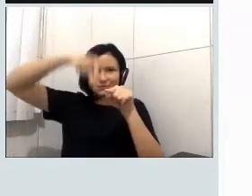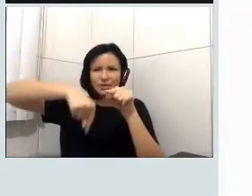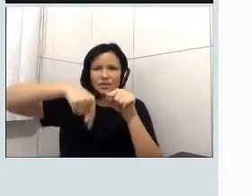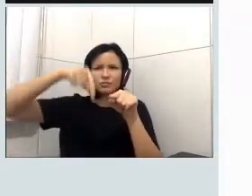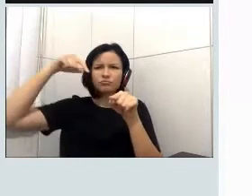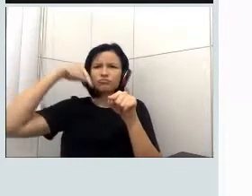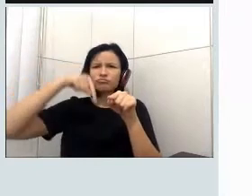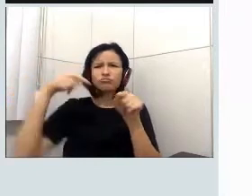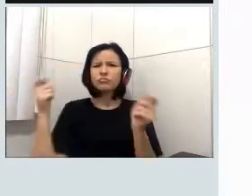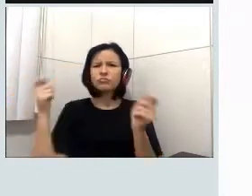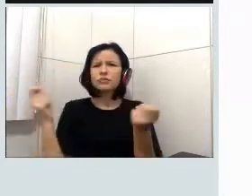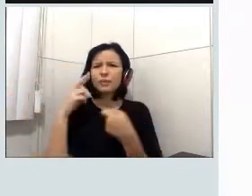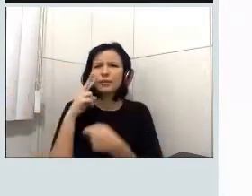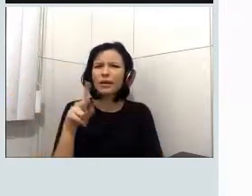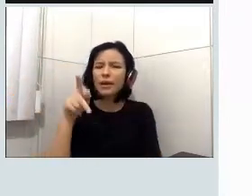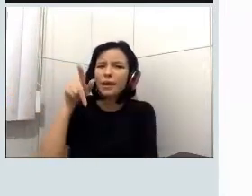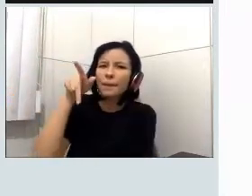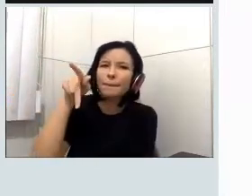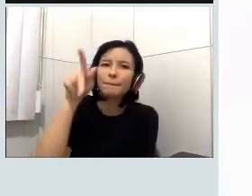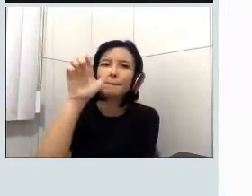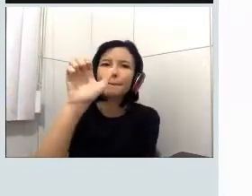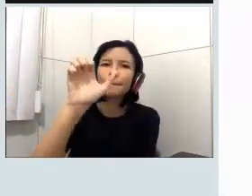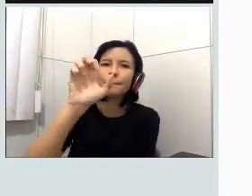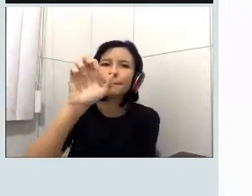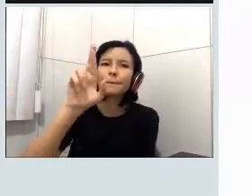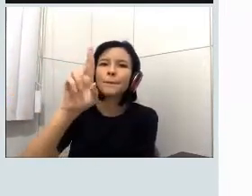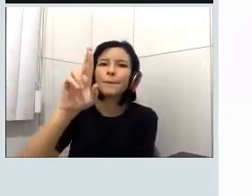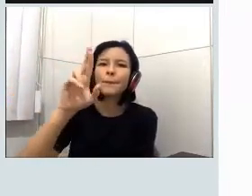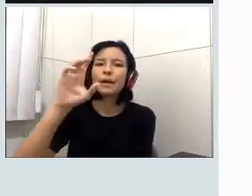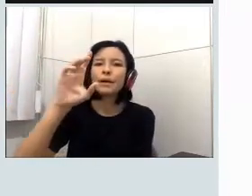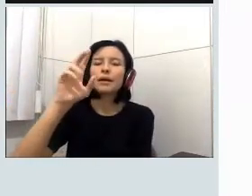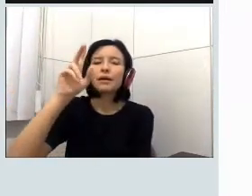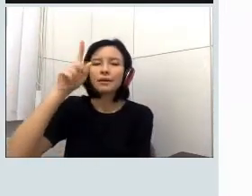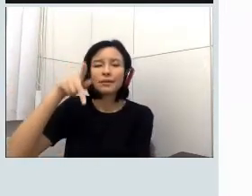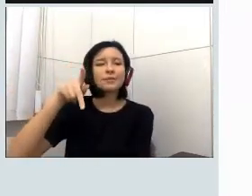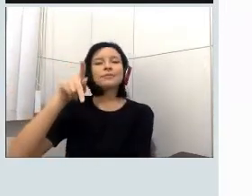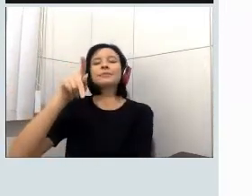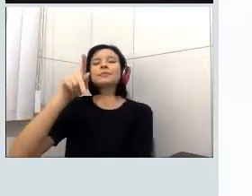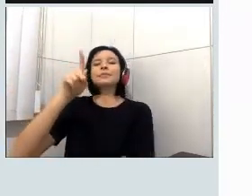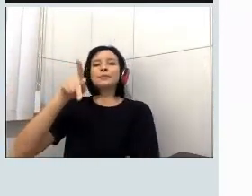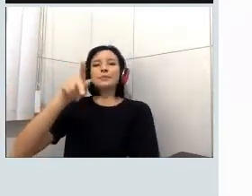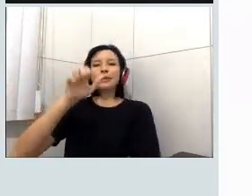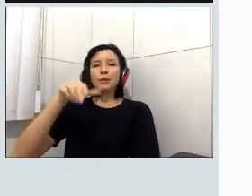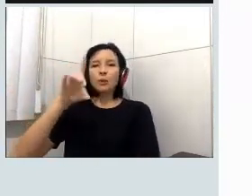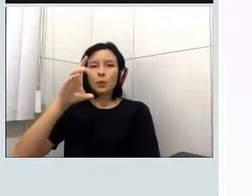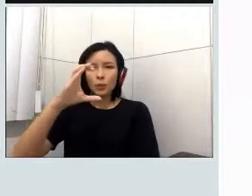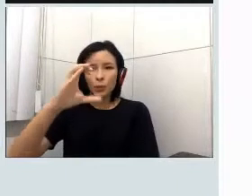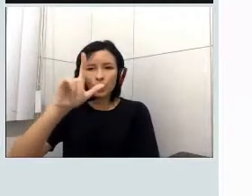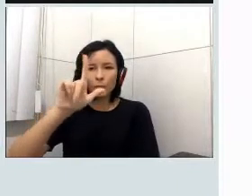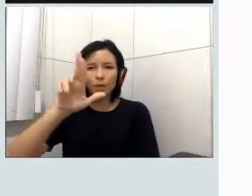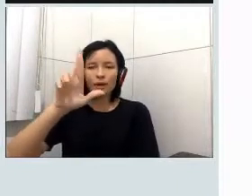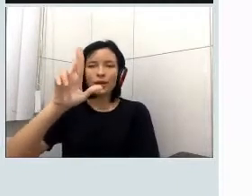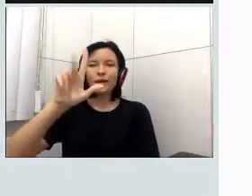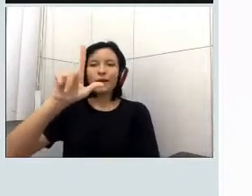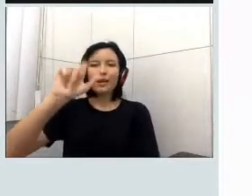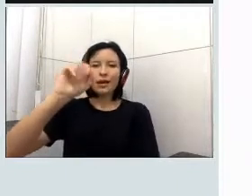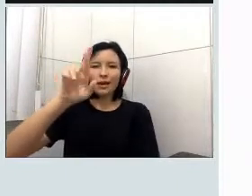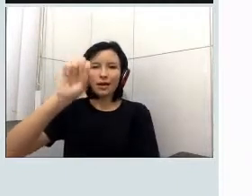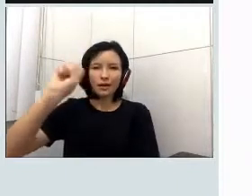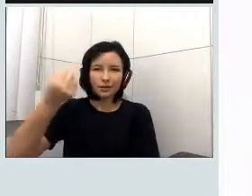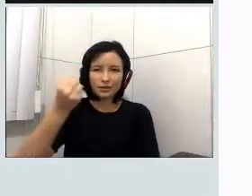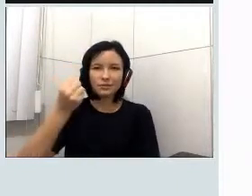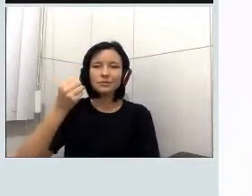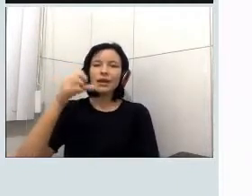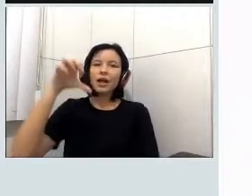são perpendiculares quando elas se encontram e o encontro delas duas forma um ângulo de 90